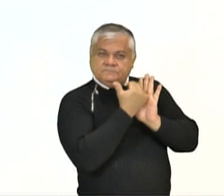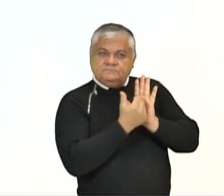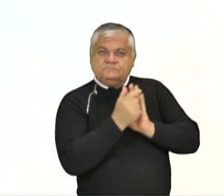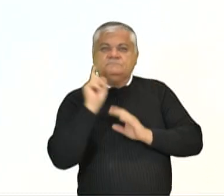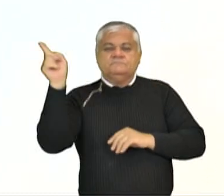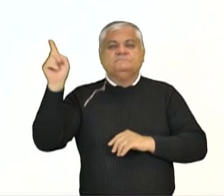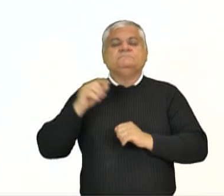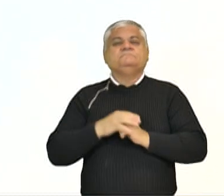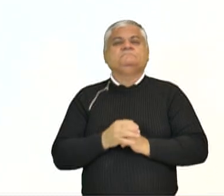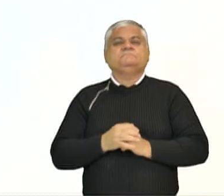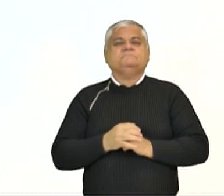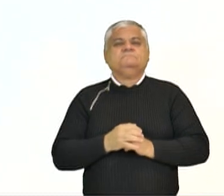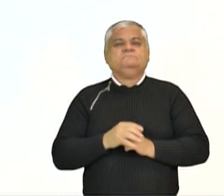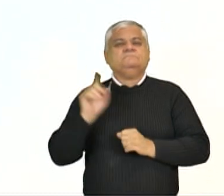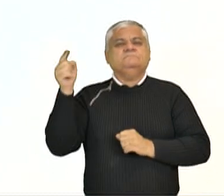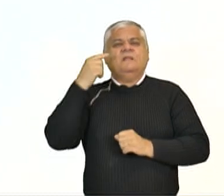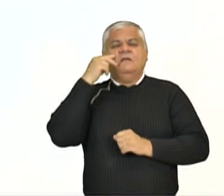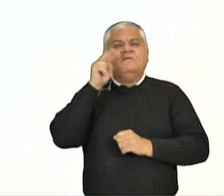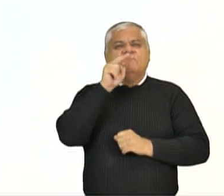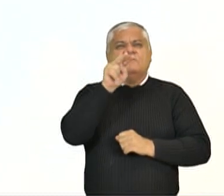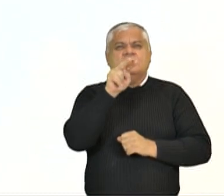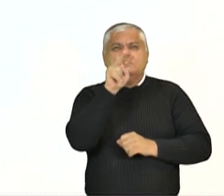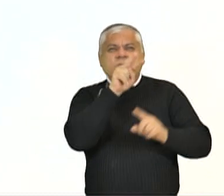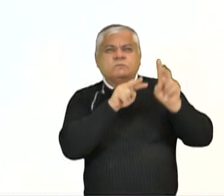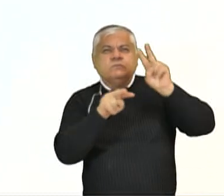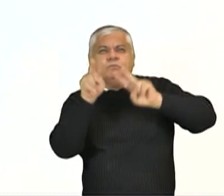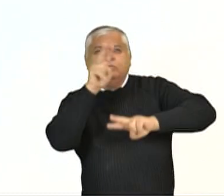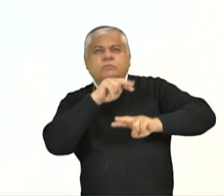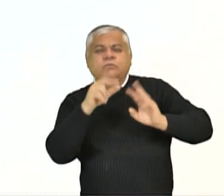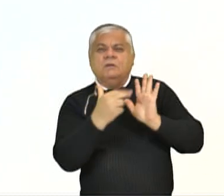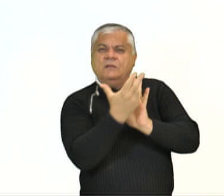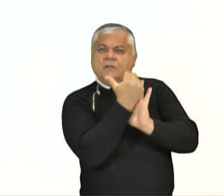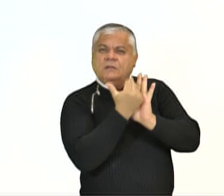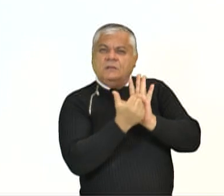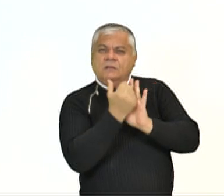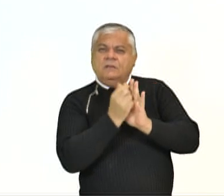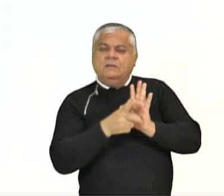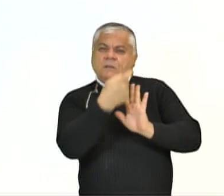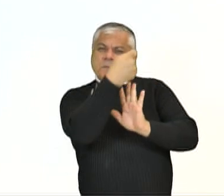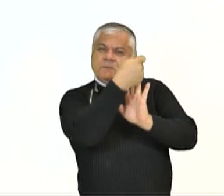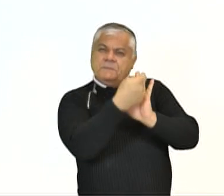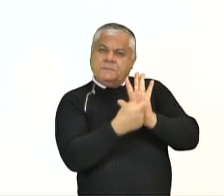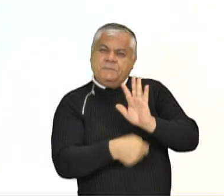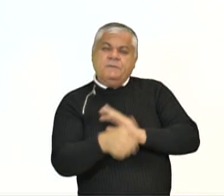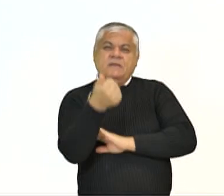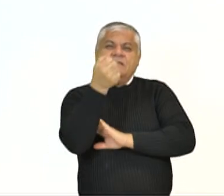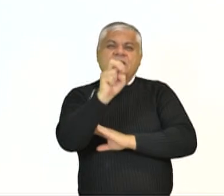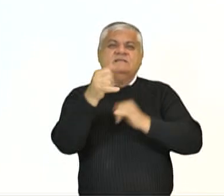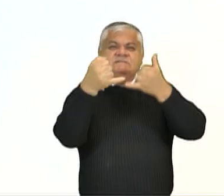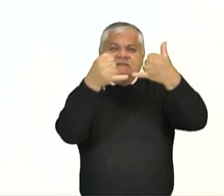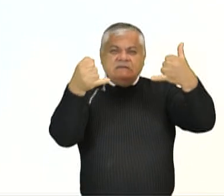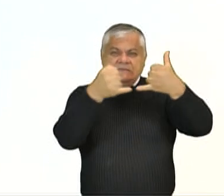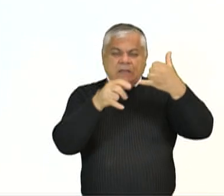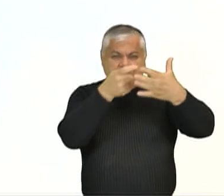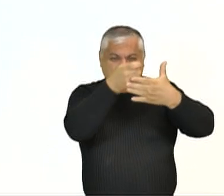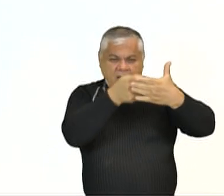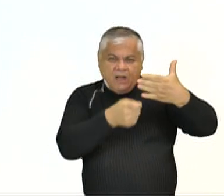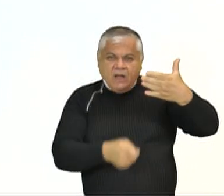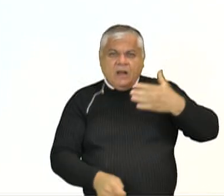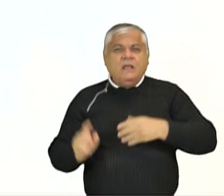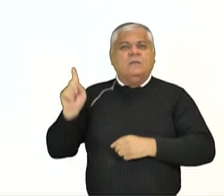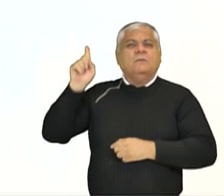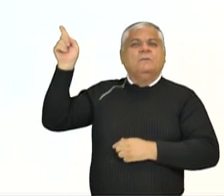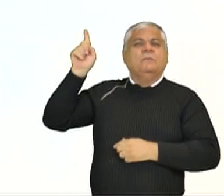aqui para vocês. Analise a charge e elabore um texto aí de umas 15 linhas que descreva o que ela representa, considerando